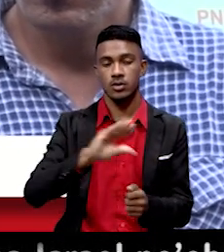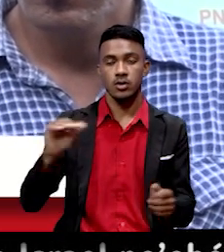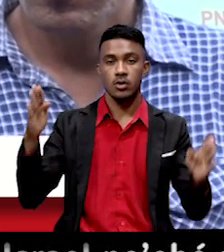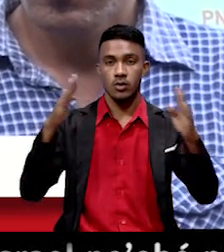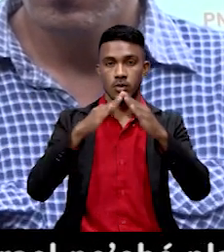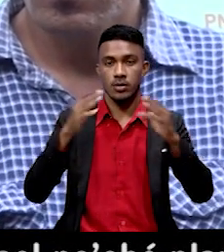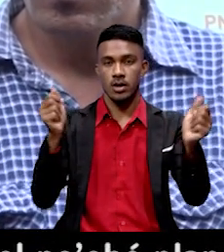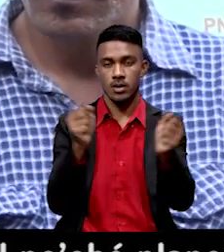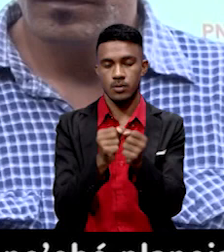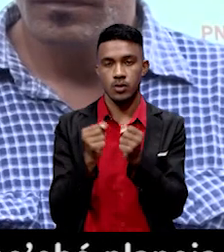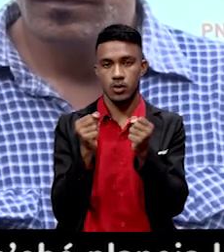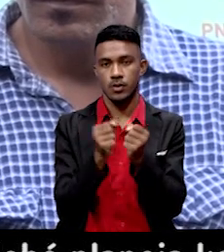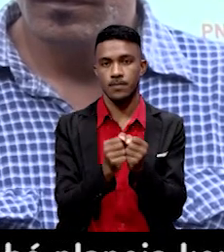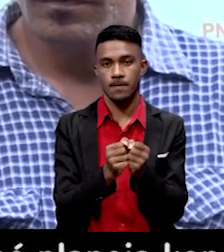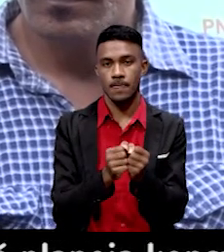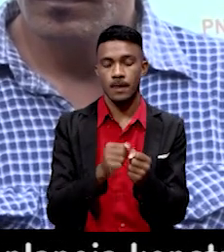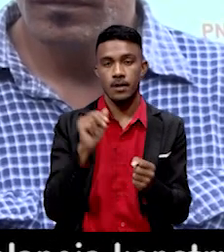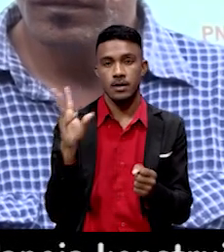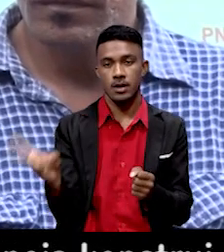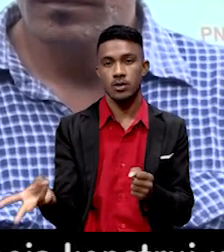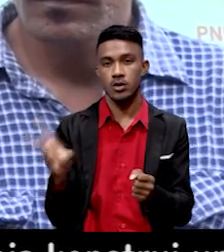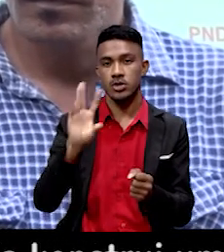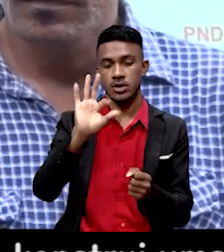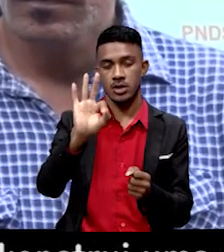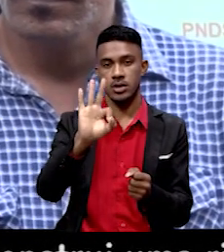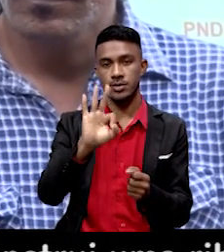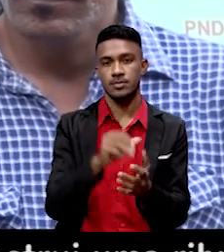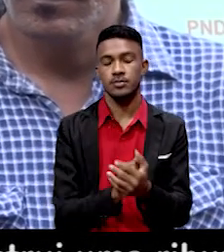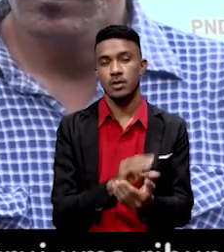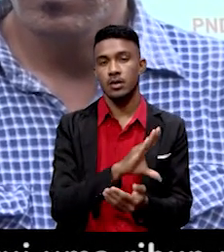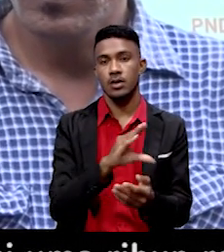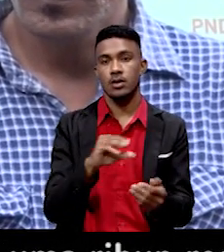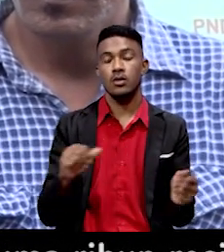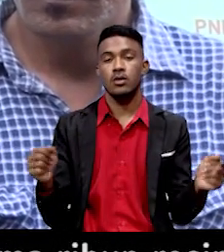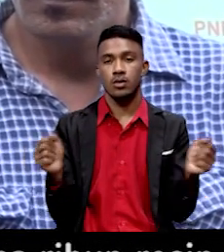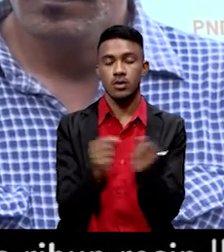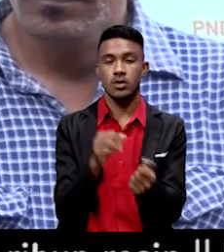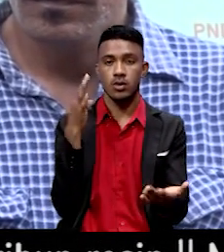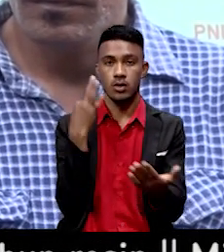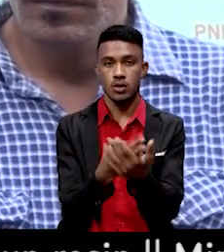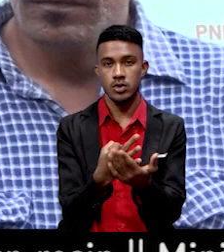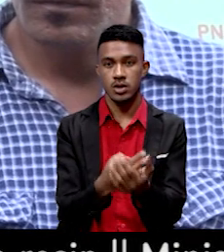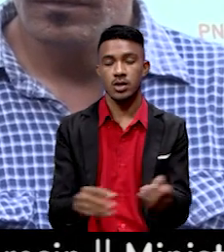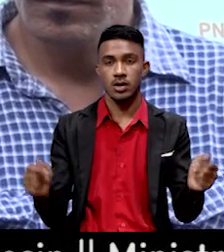hamutu neng nulu resinsia. Então ho ni resulta orçamento por volta de